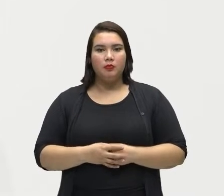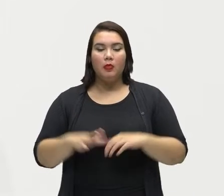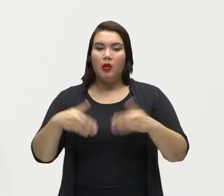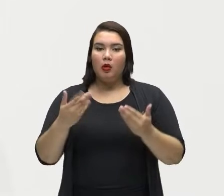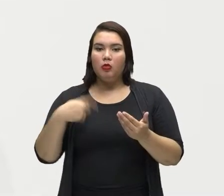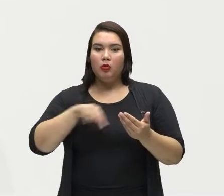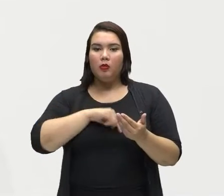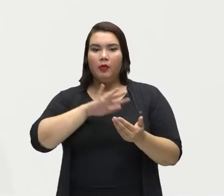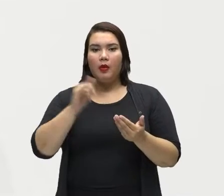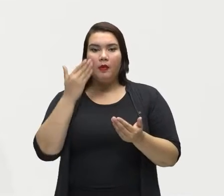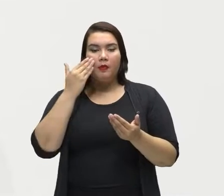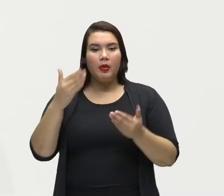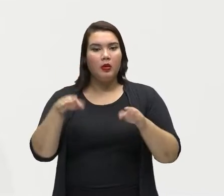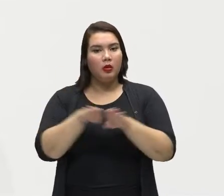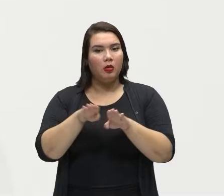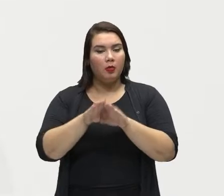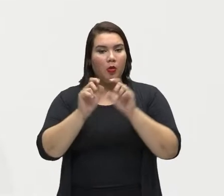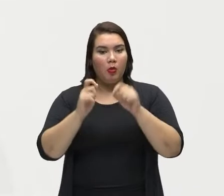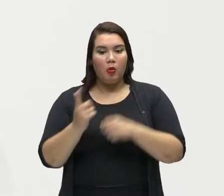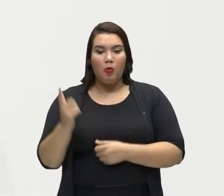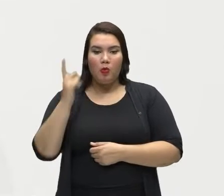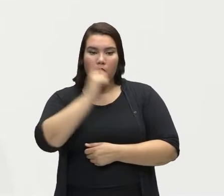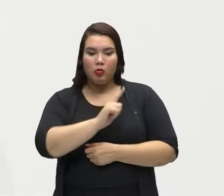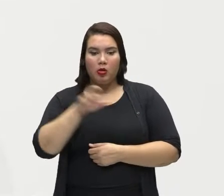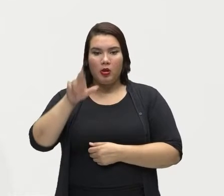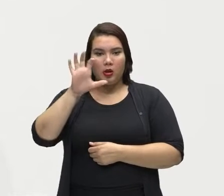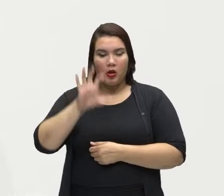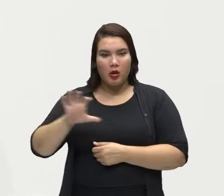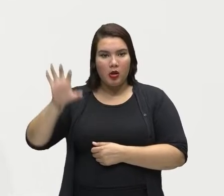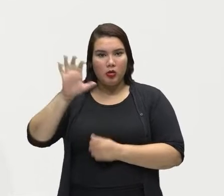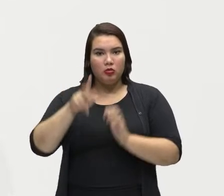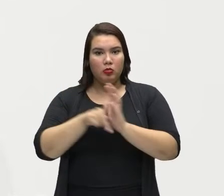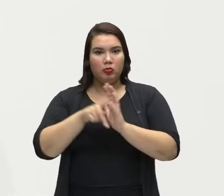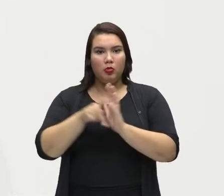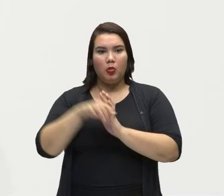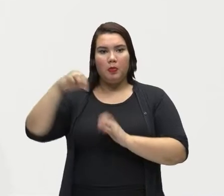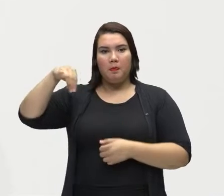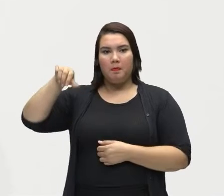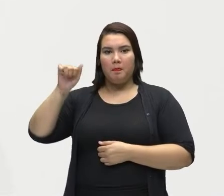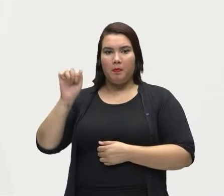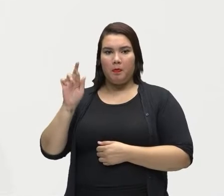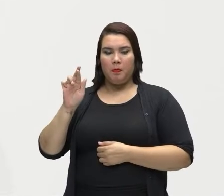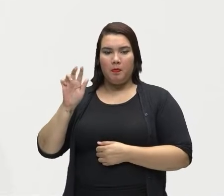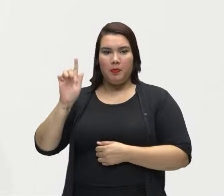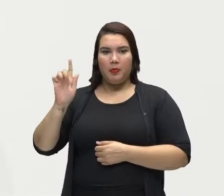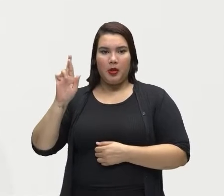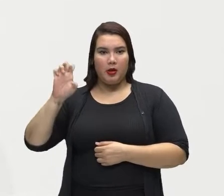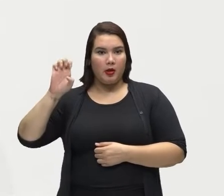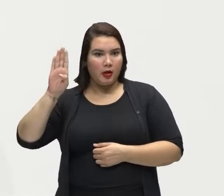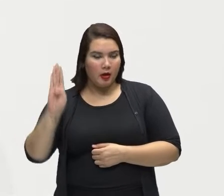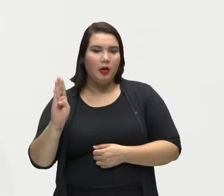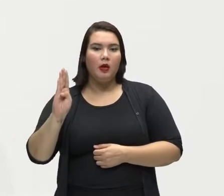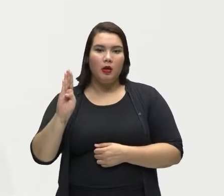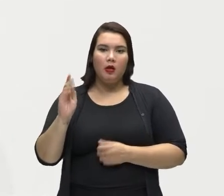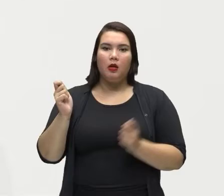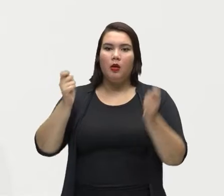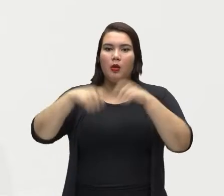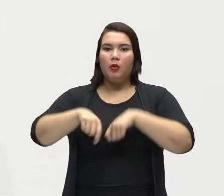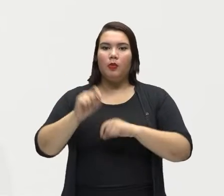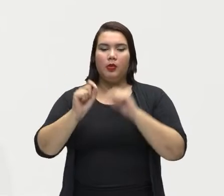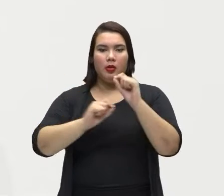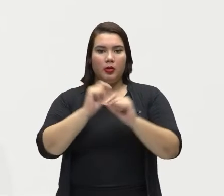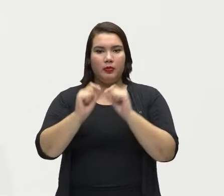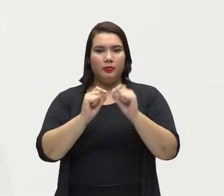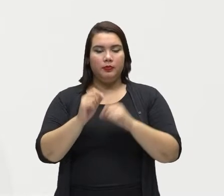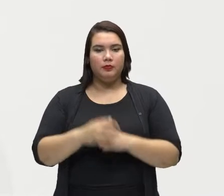que somente com a conquista da região do Maghreb pelos árabes, quando os árabes conseguem quando os